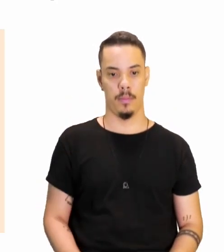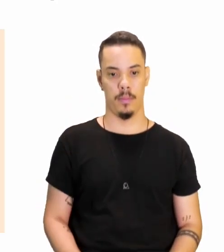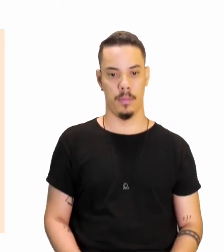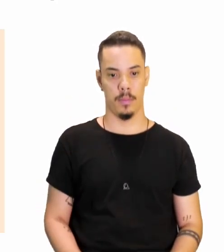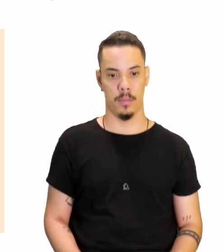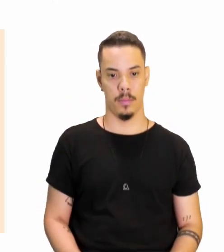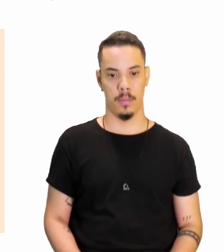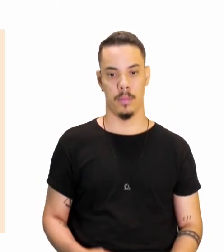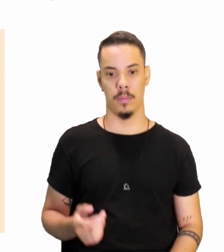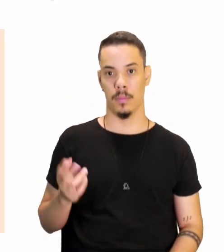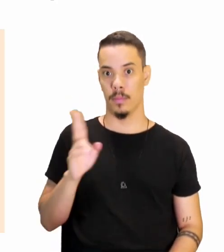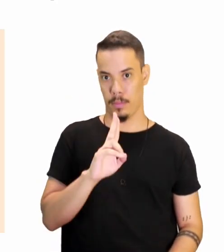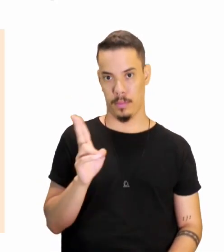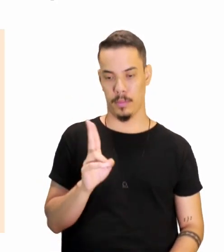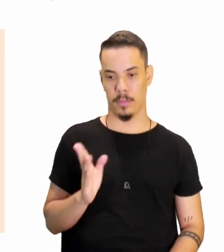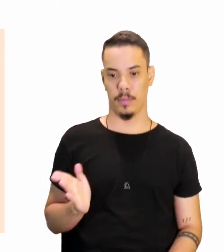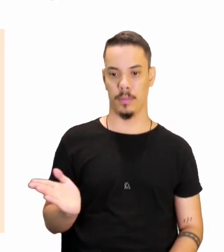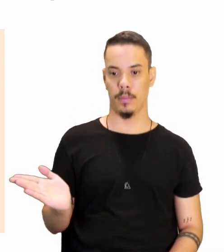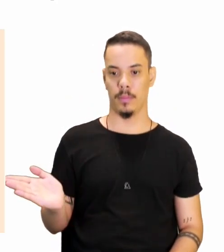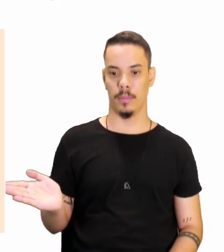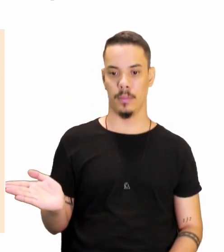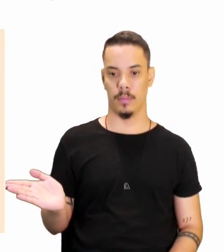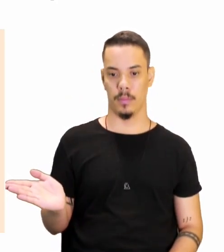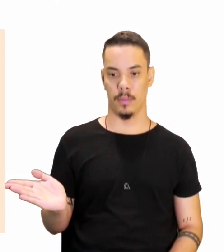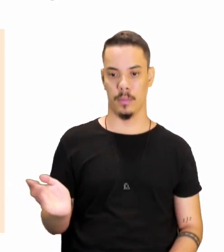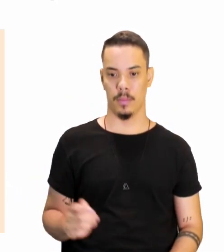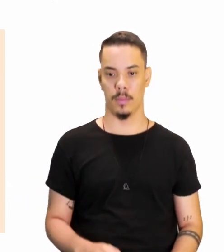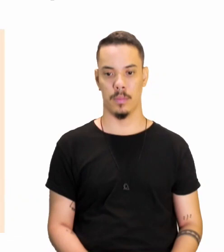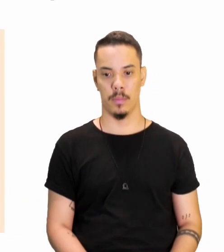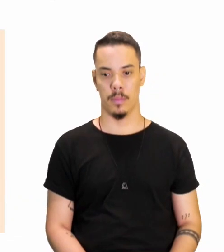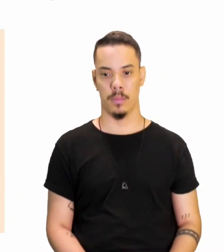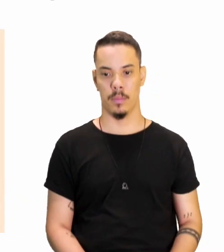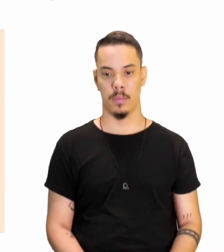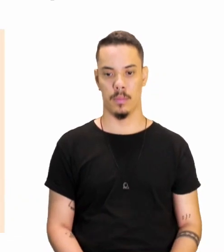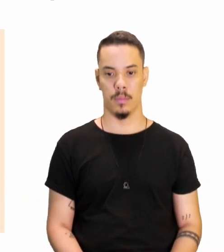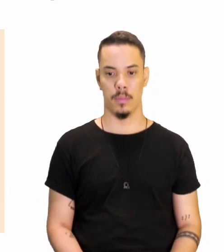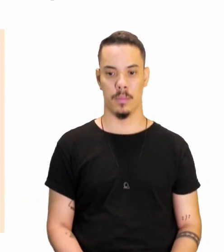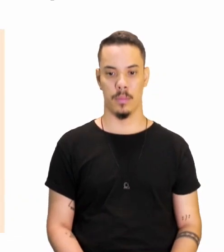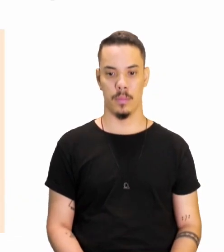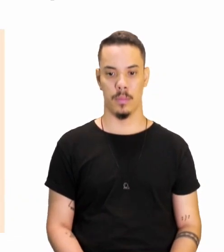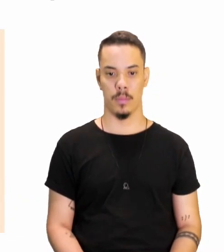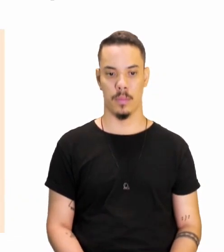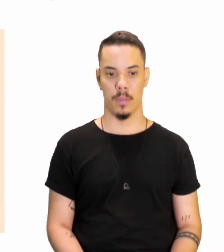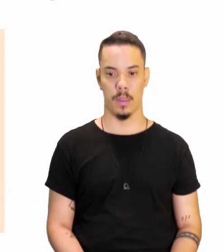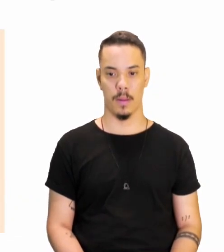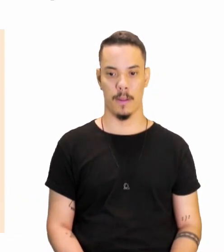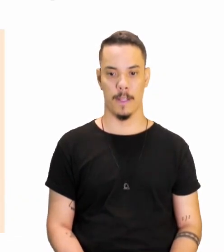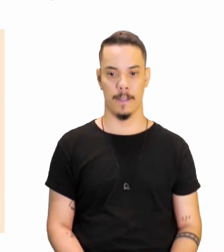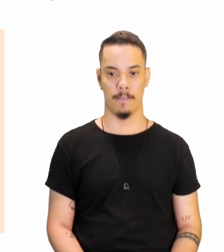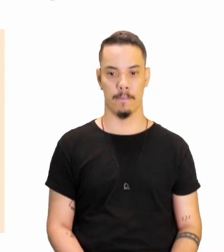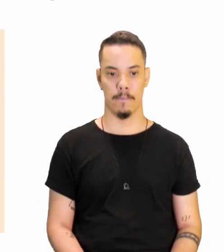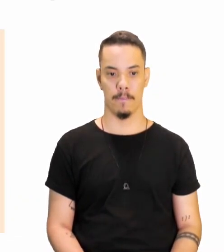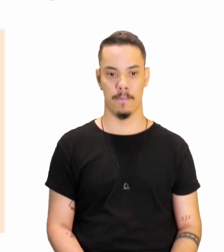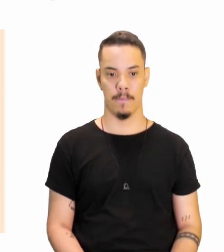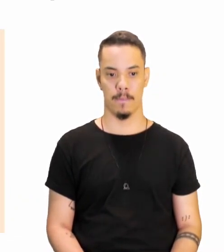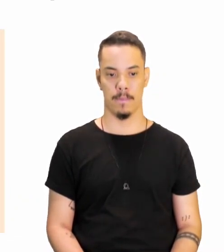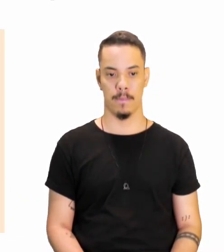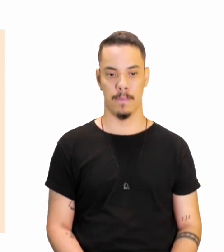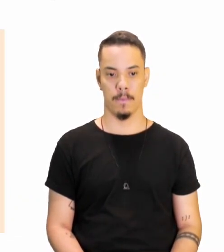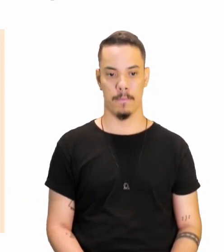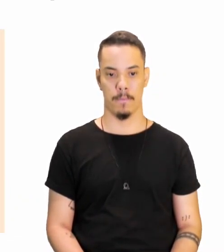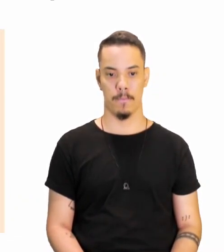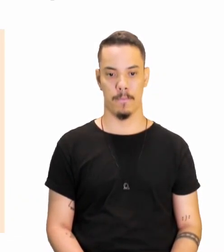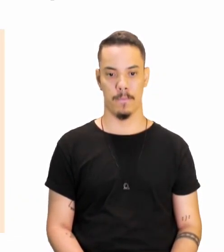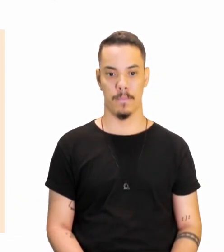aurora, sol, dia, flor, beleza versus quem? Terra, cinza,